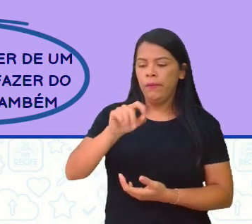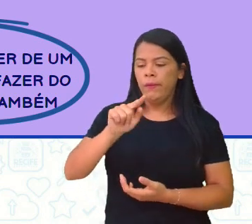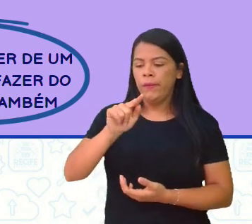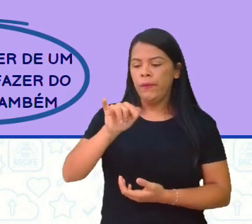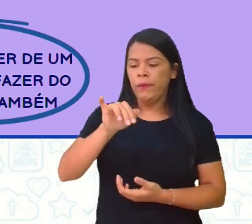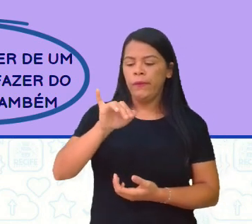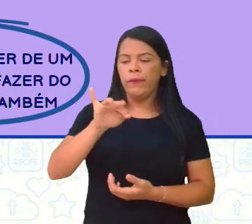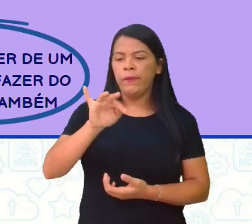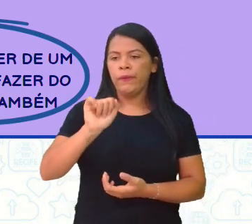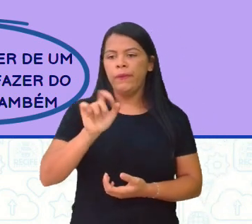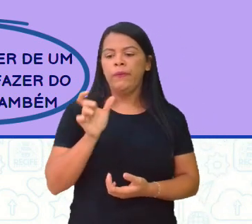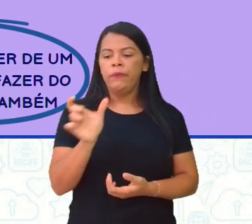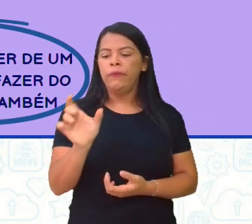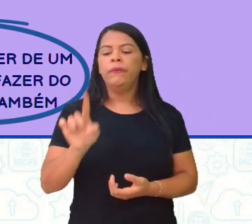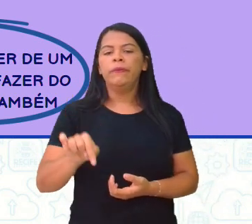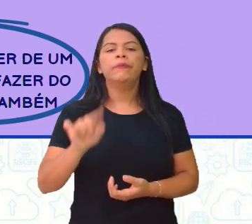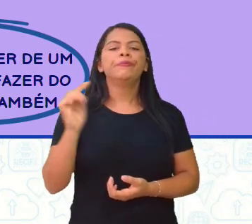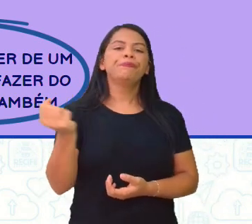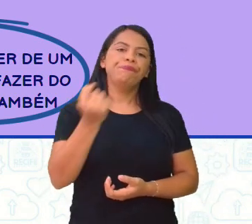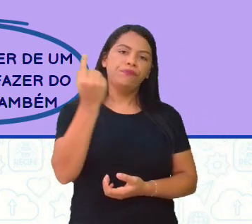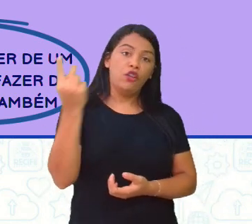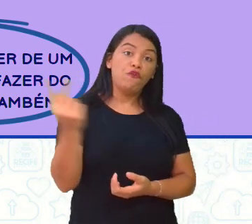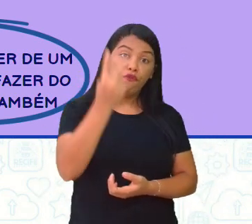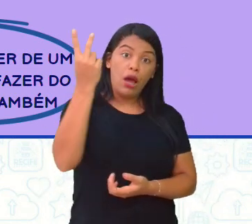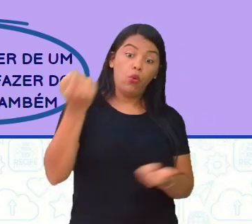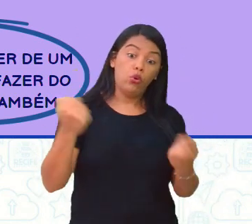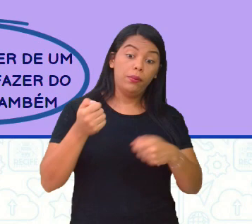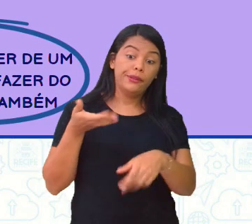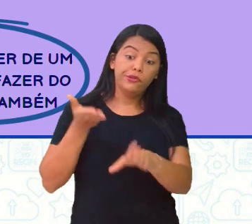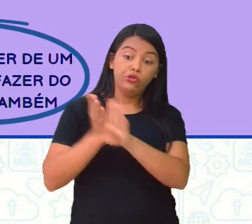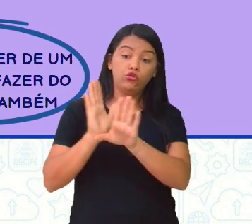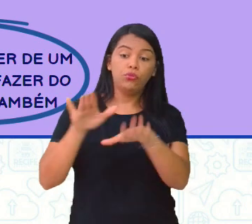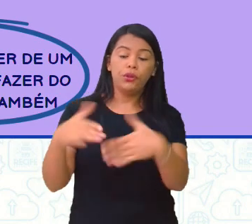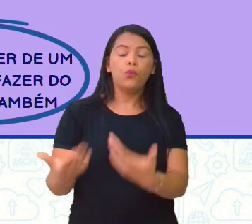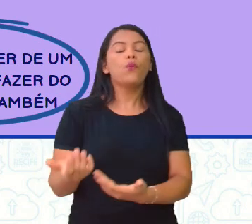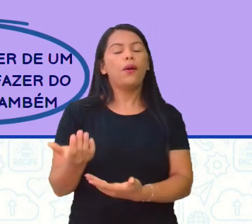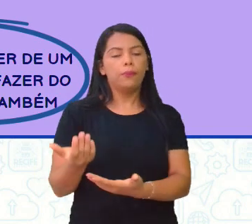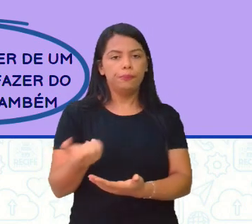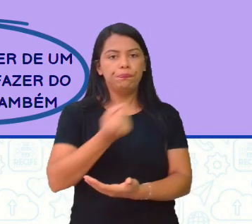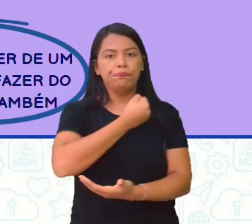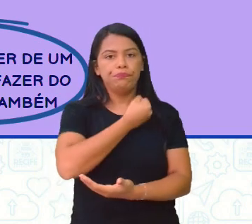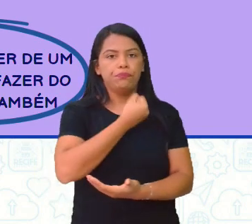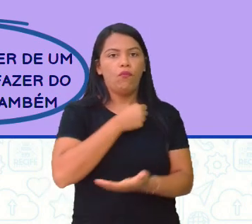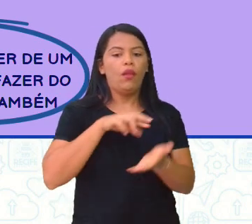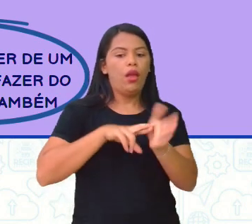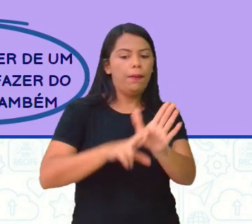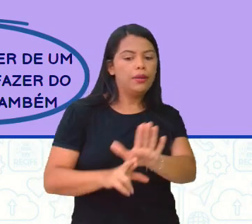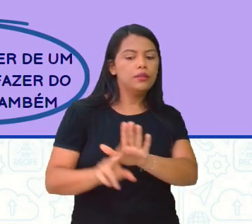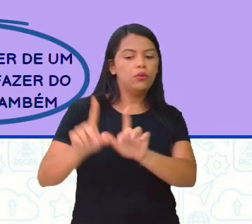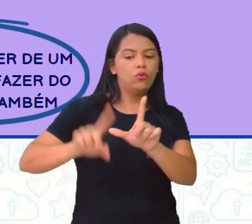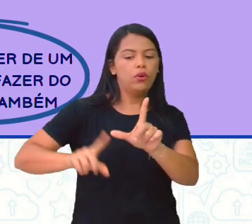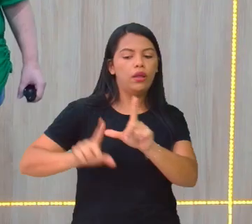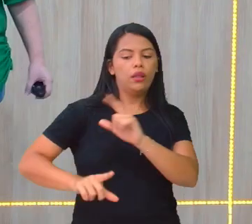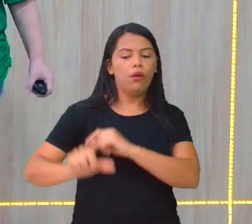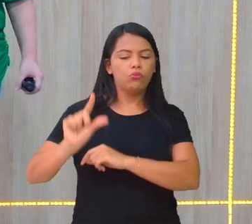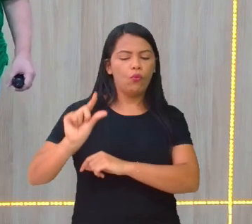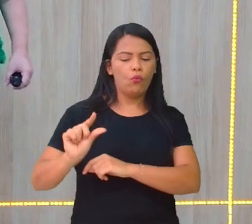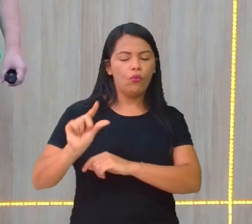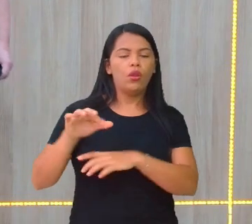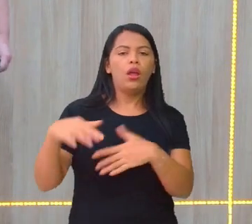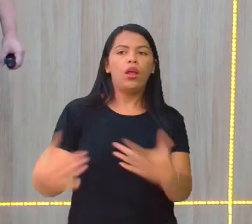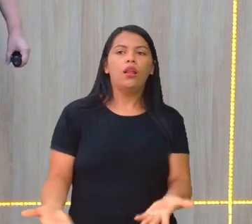a princípio, eu não sei quais são, e eu vou descobrir, representado por letras minúsculas.